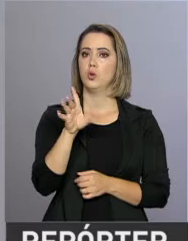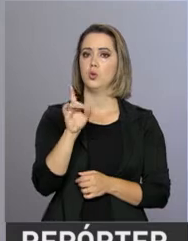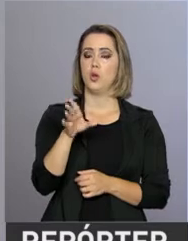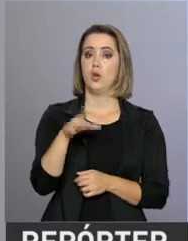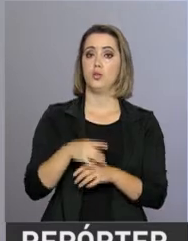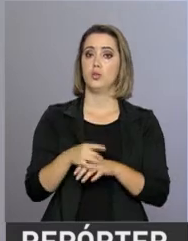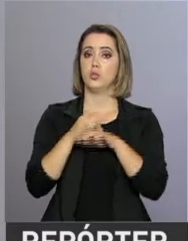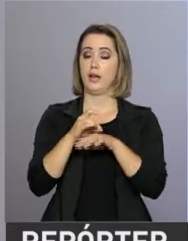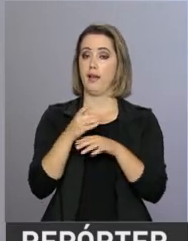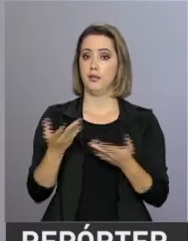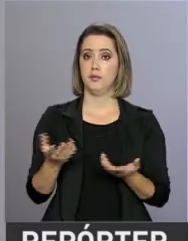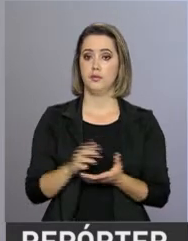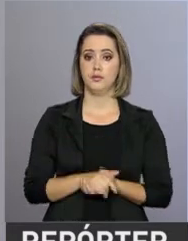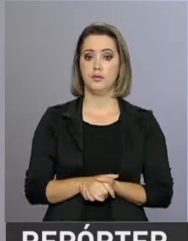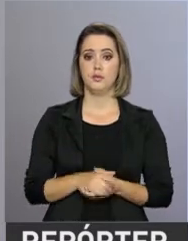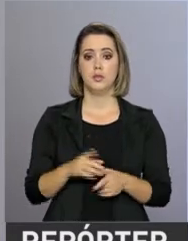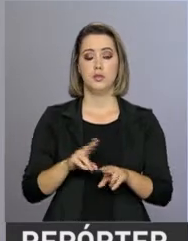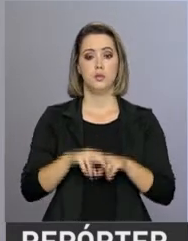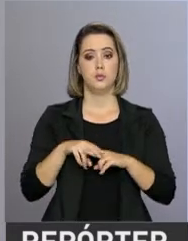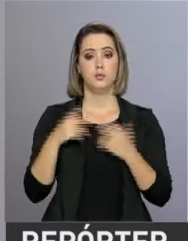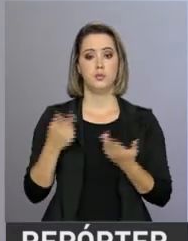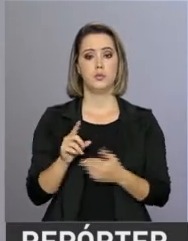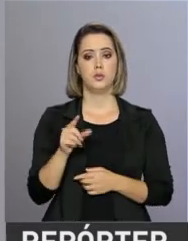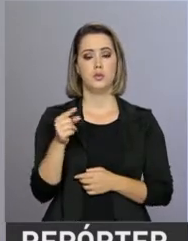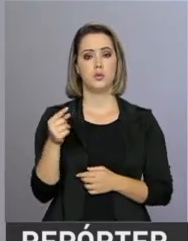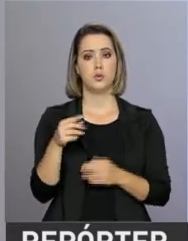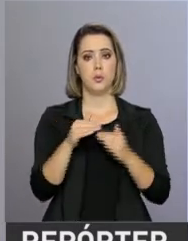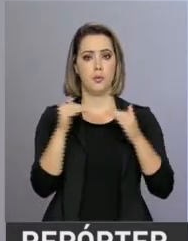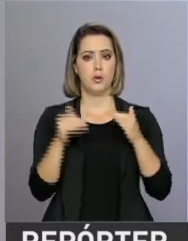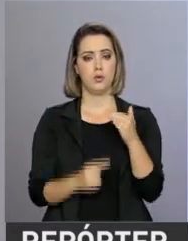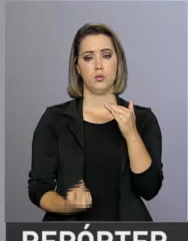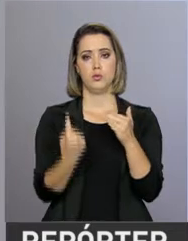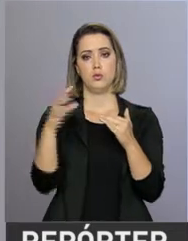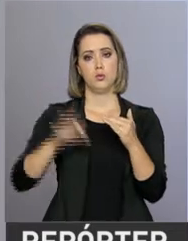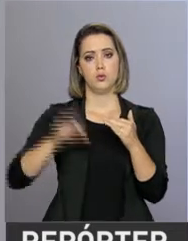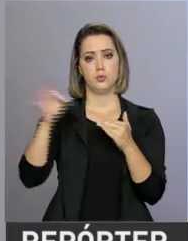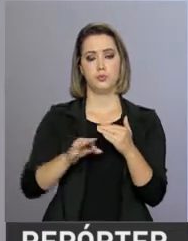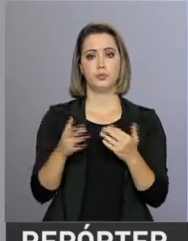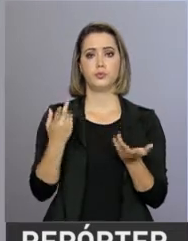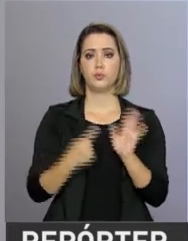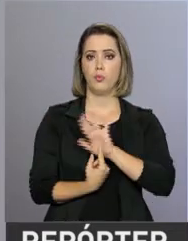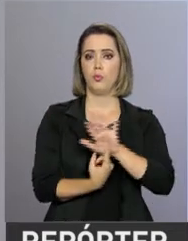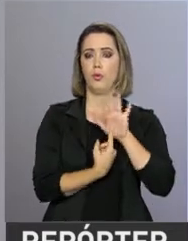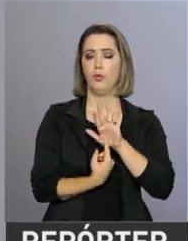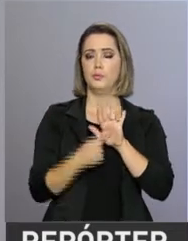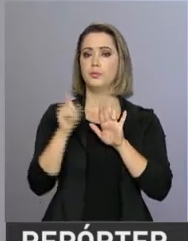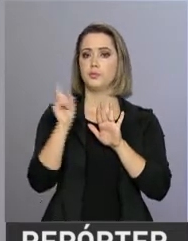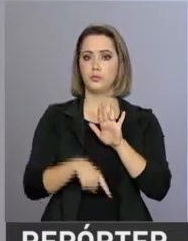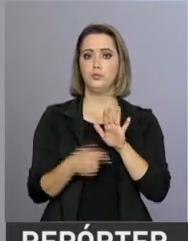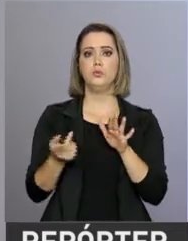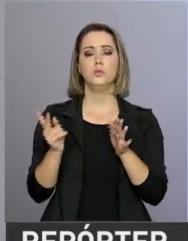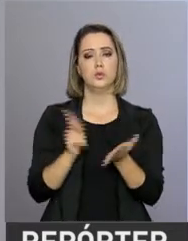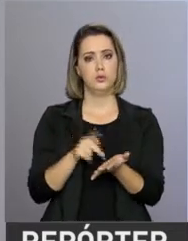carne animal. Portanto, menos de 1% das exportações brasileiras. Isso mostra que é